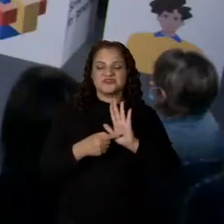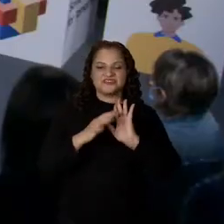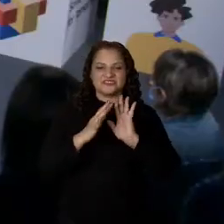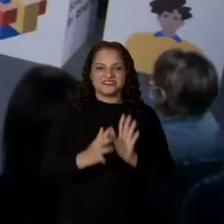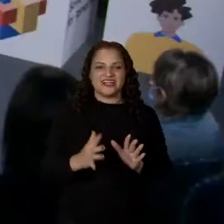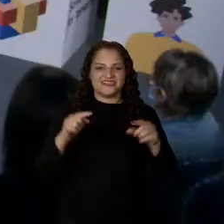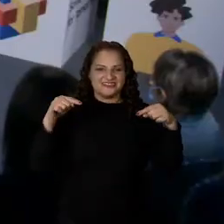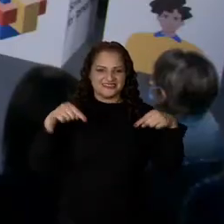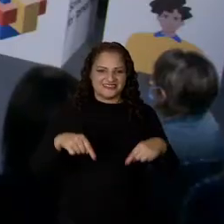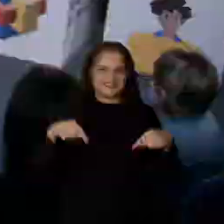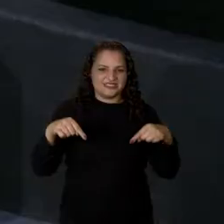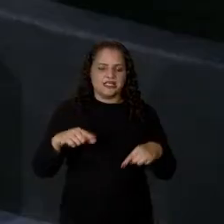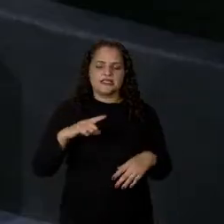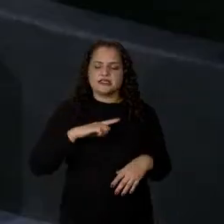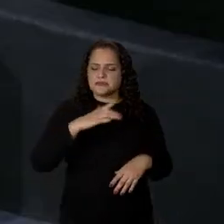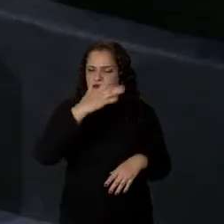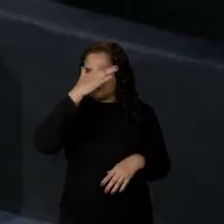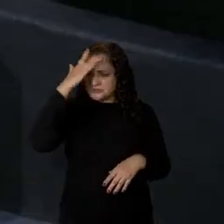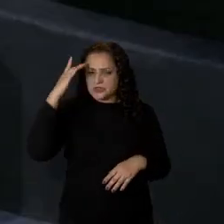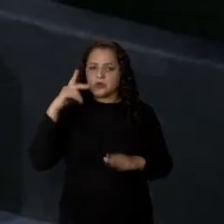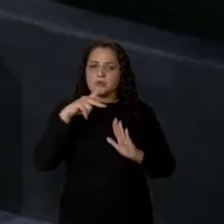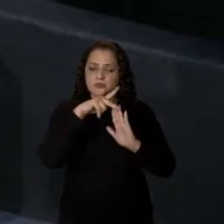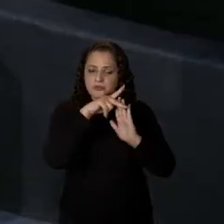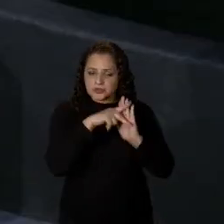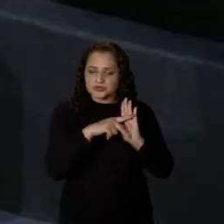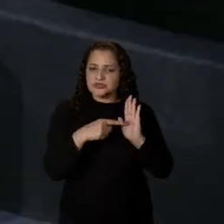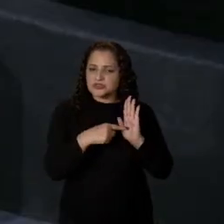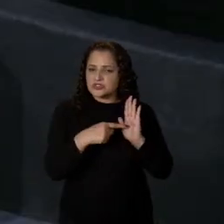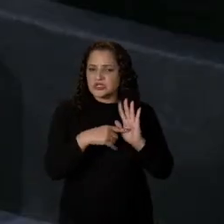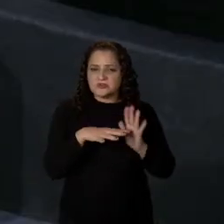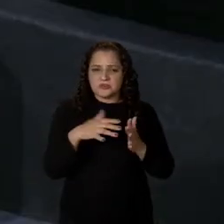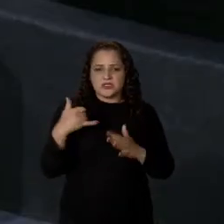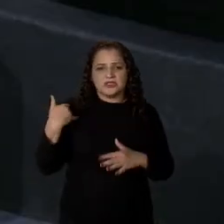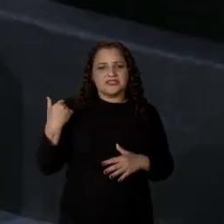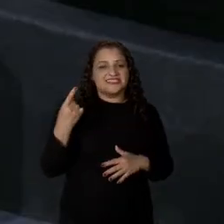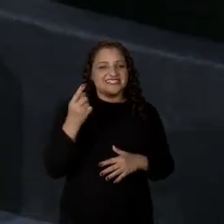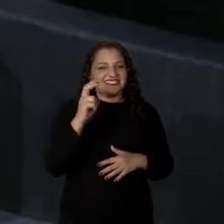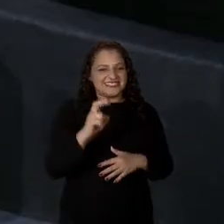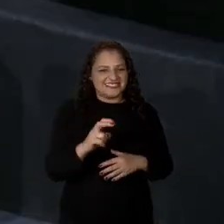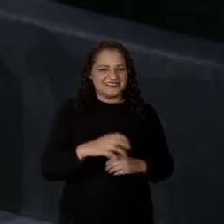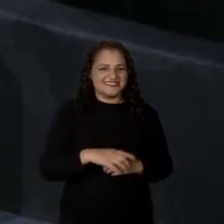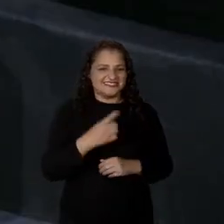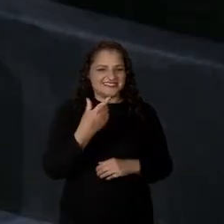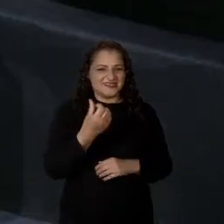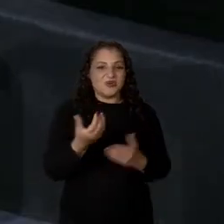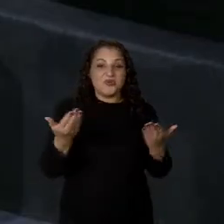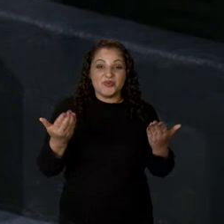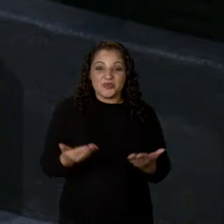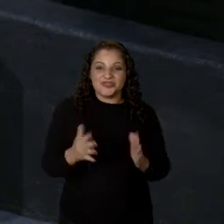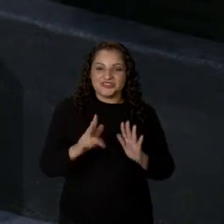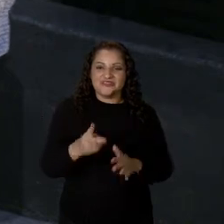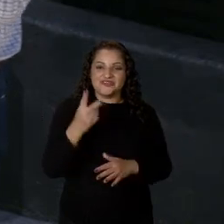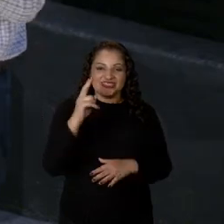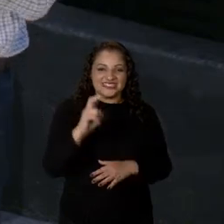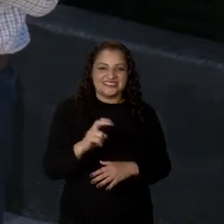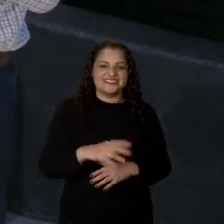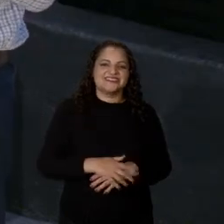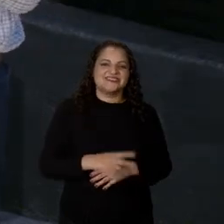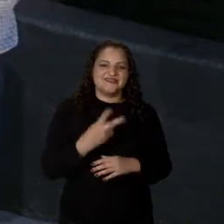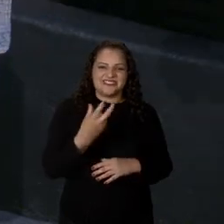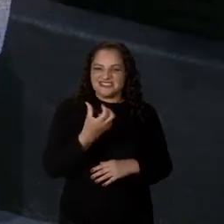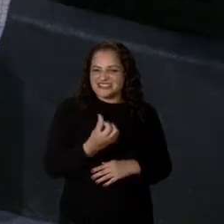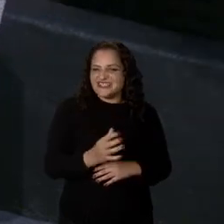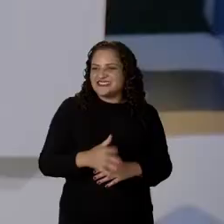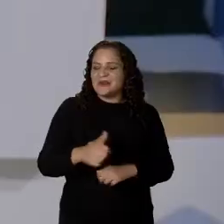que passou pelo Soul for Tomorrow com 15, 16 anos, hoje está com 25, 26 anos, já são profissionais, já estão na faculdade, já